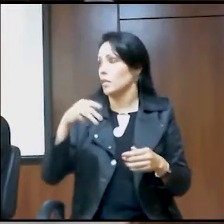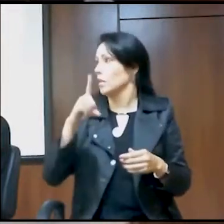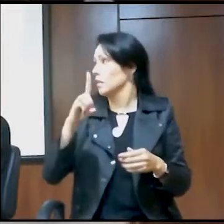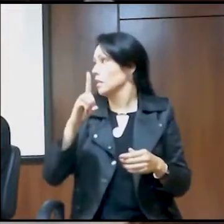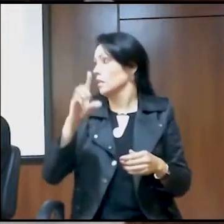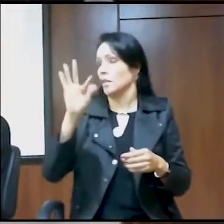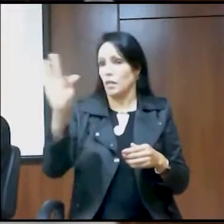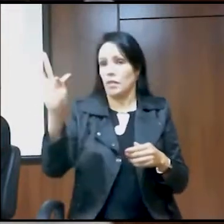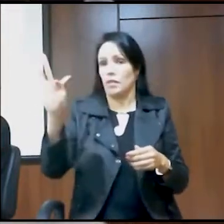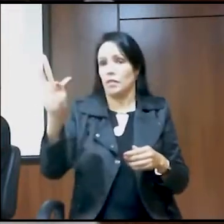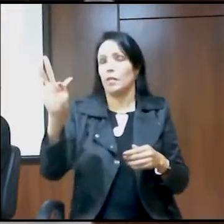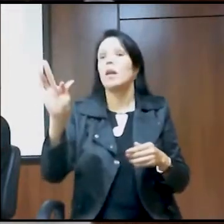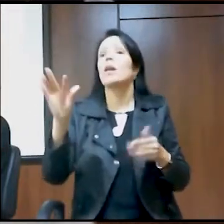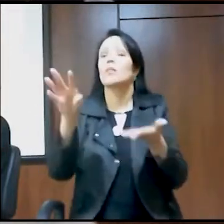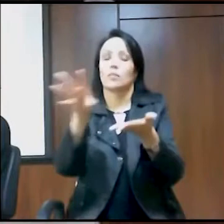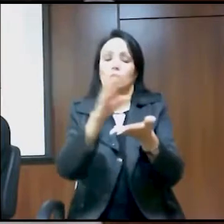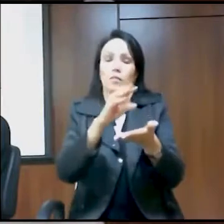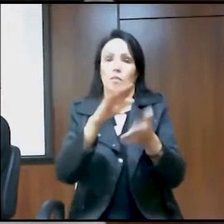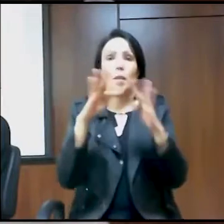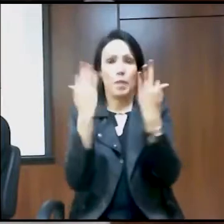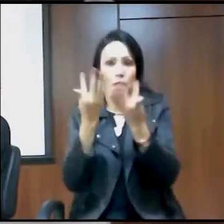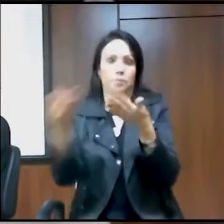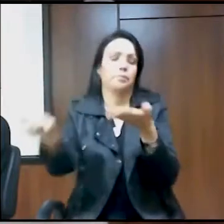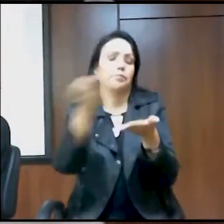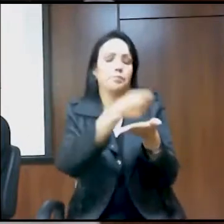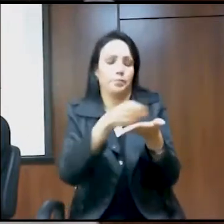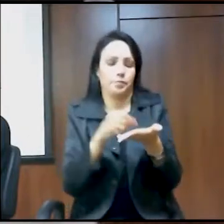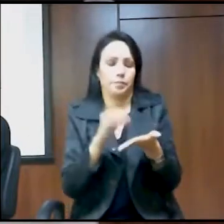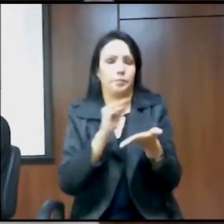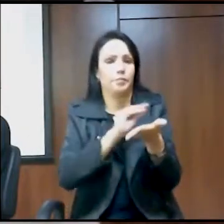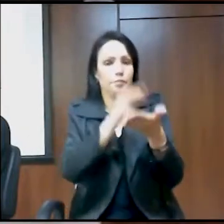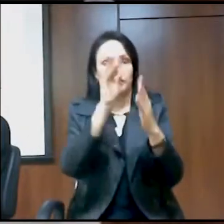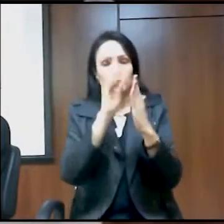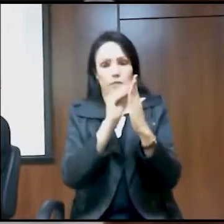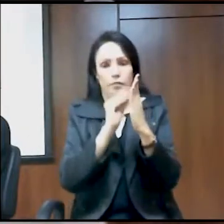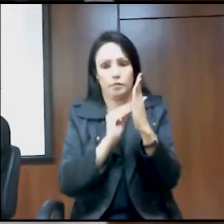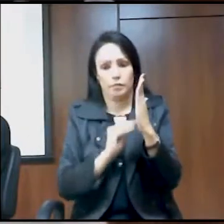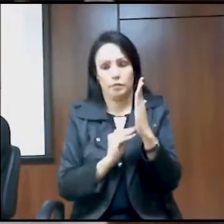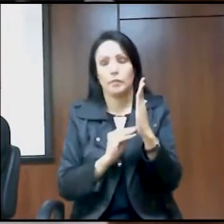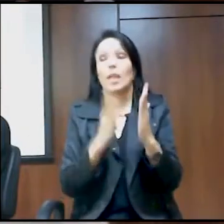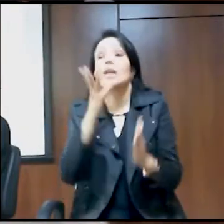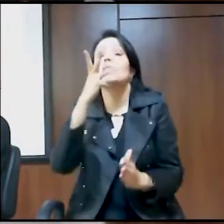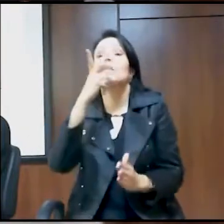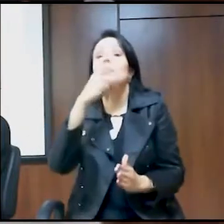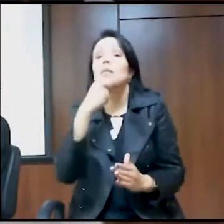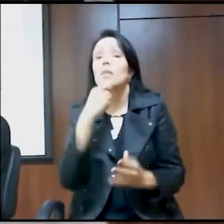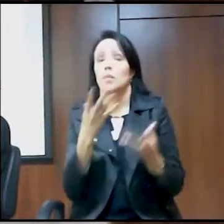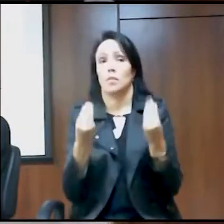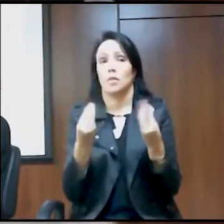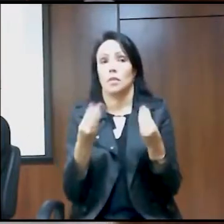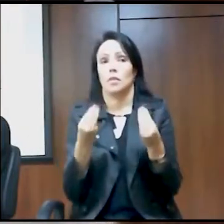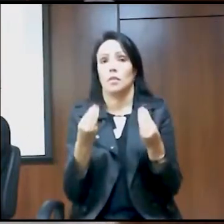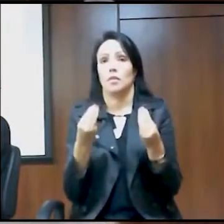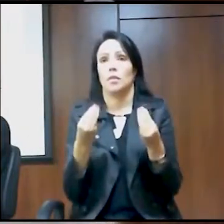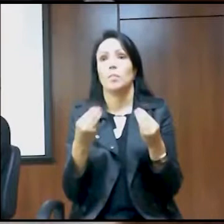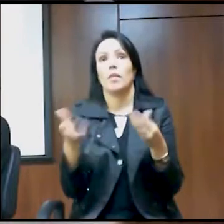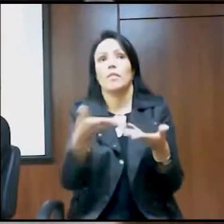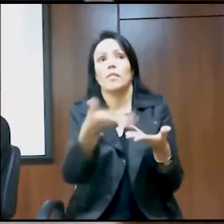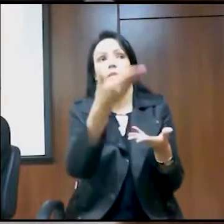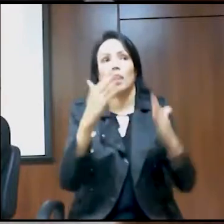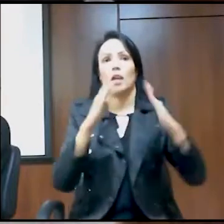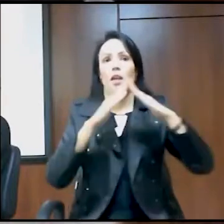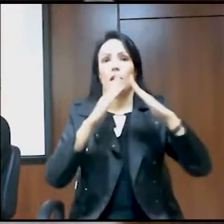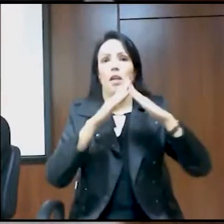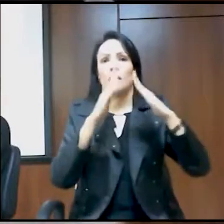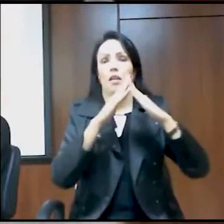significa isso? É você cadastra uma família no projeto habitacional, como se você tem uma demora muito grande na produção da